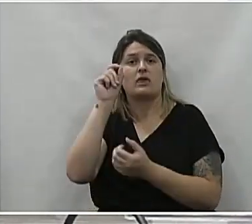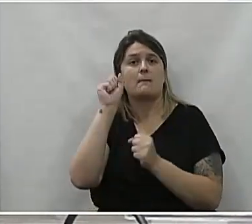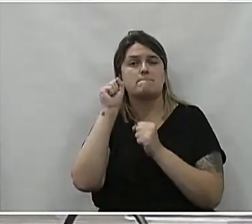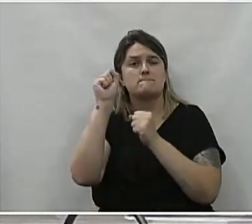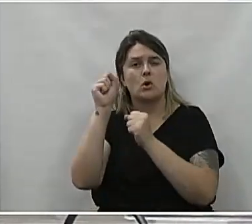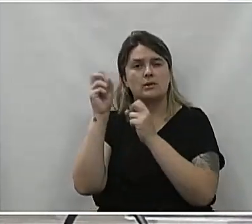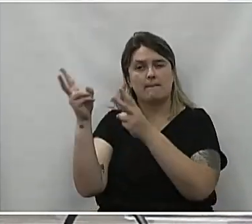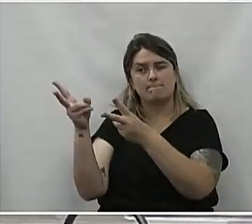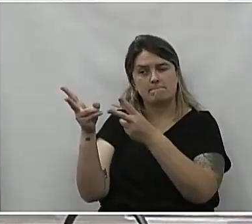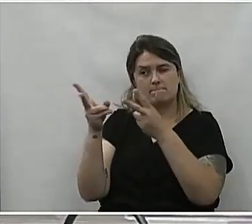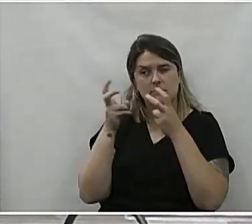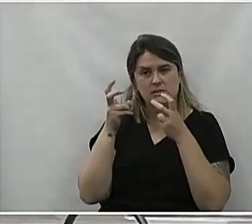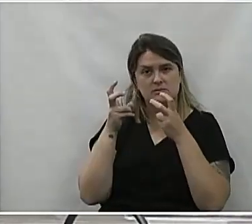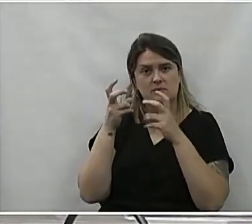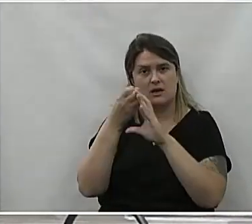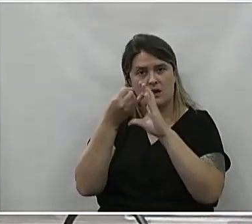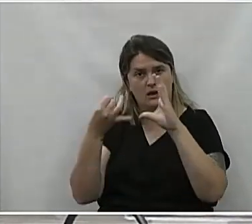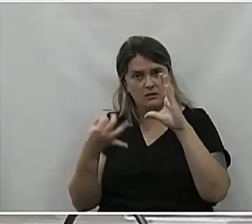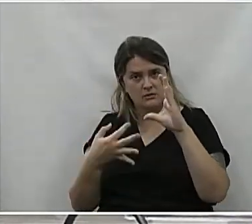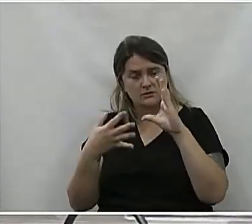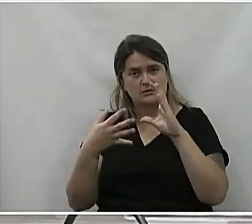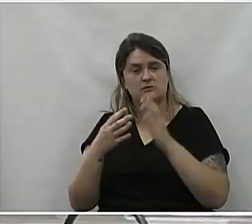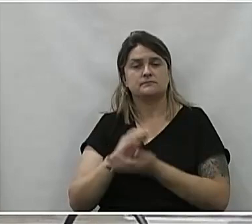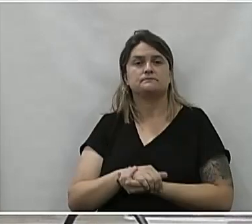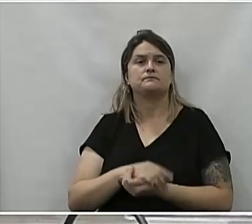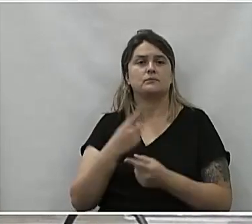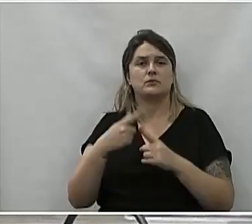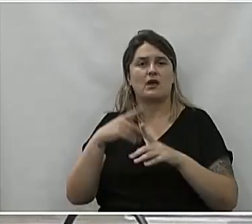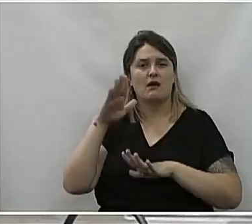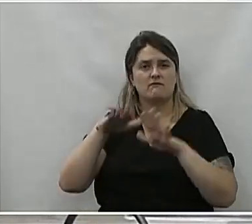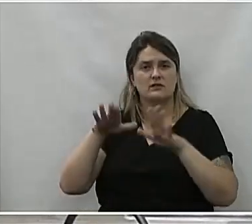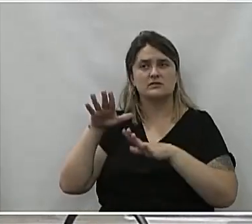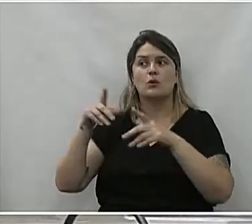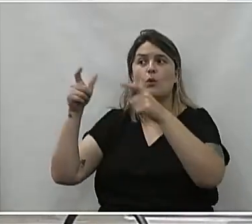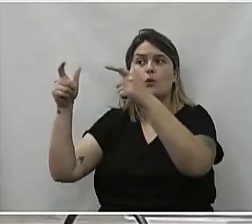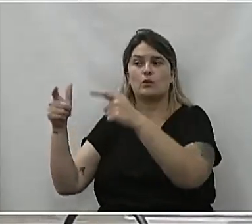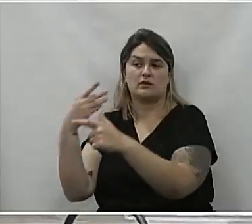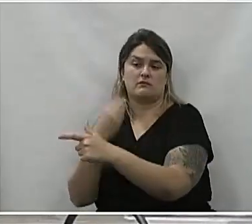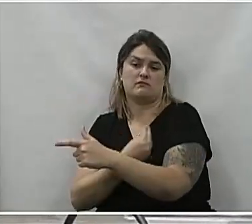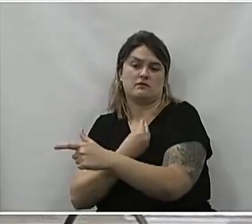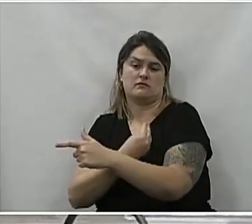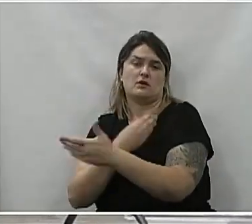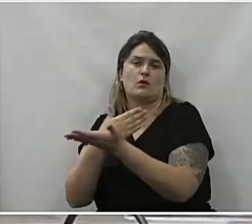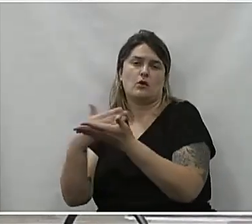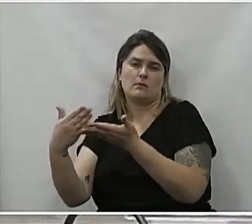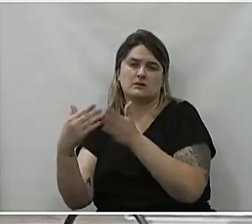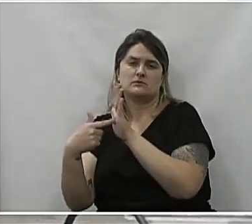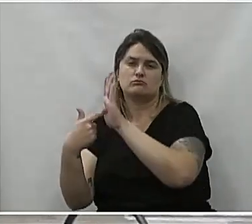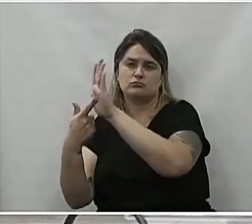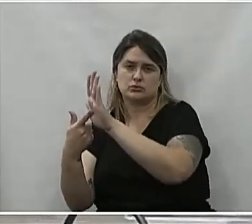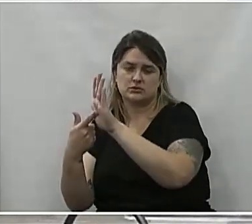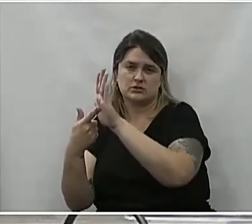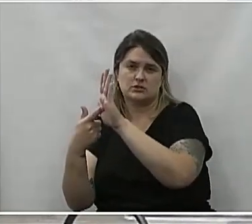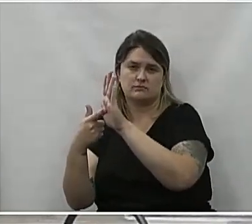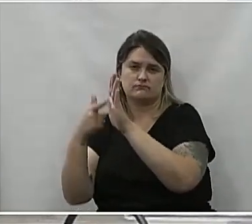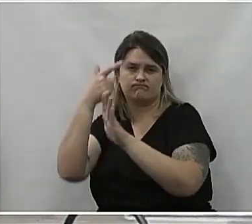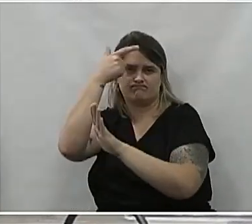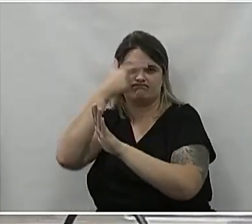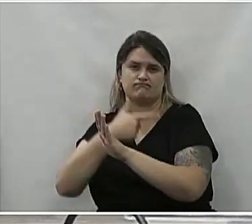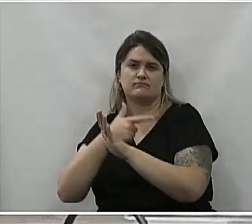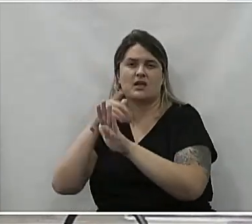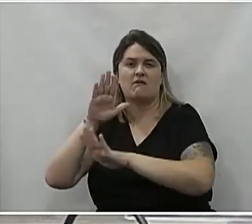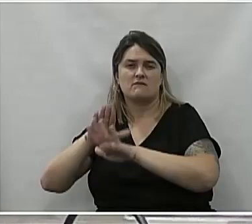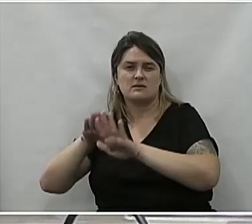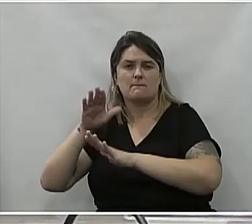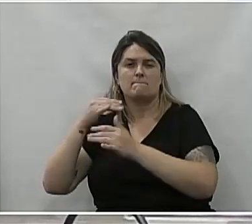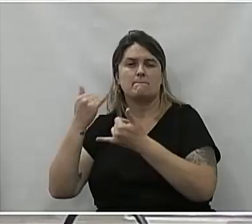Identificar Esse problema Porque muitas vezes No meio Onde a pessoa Está inserida Ela começa a dar Alguns sinais Muitas vezes Numa